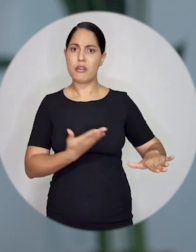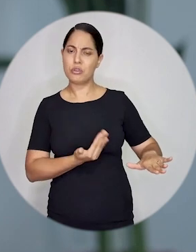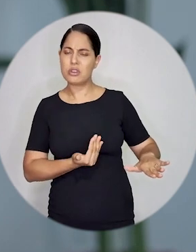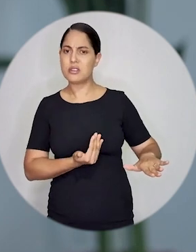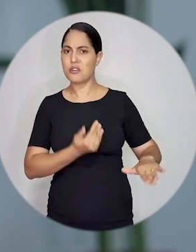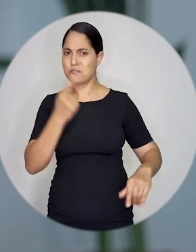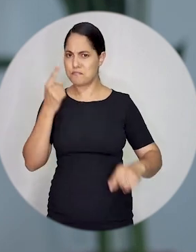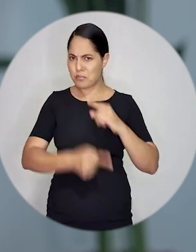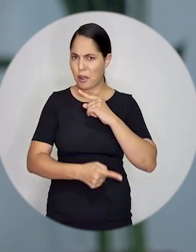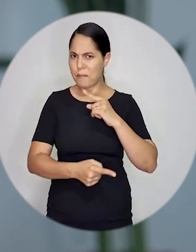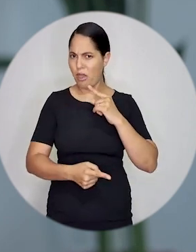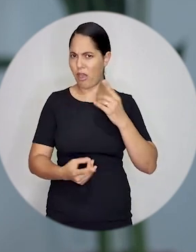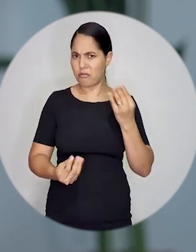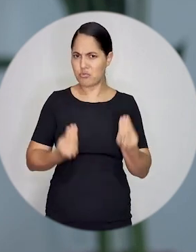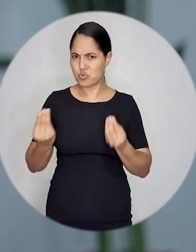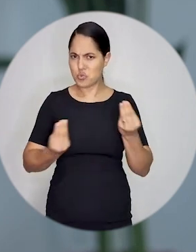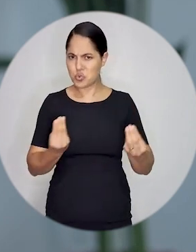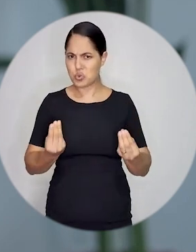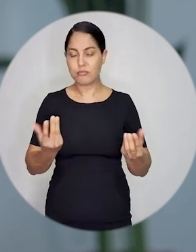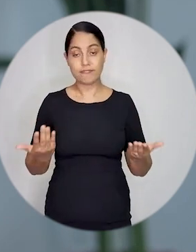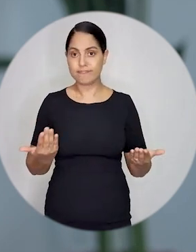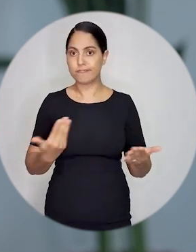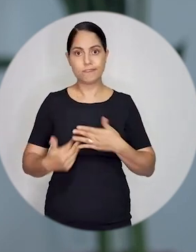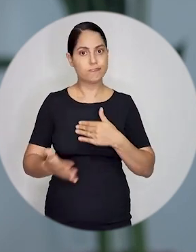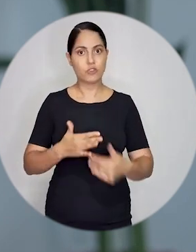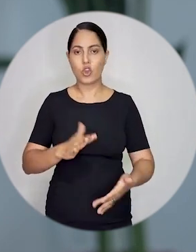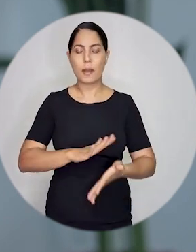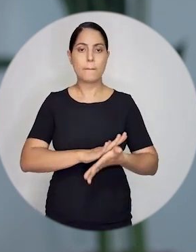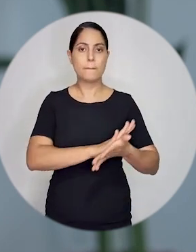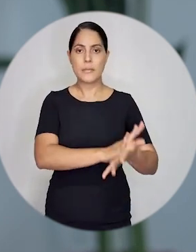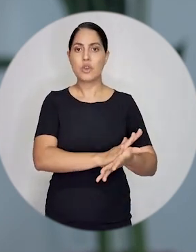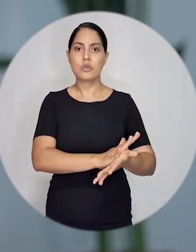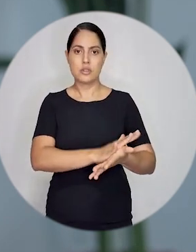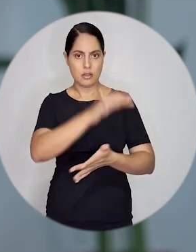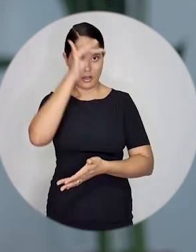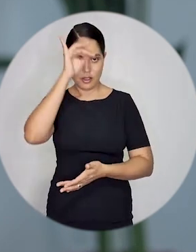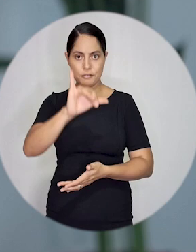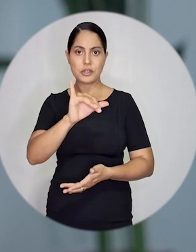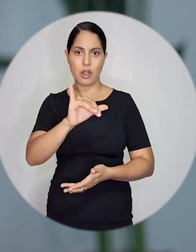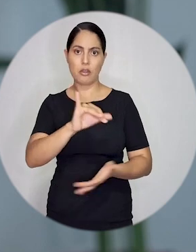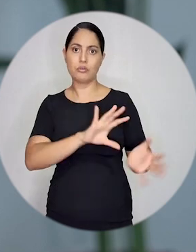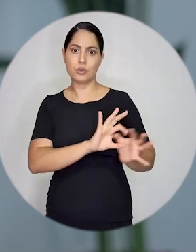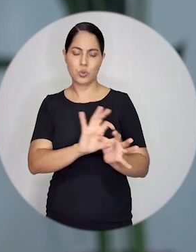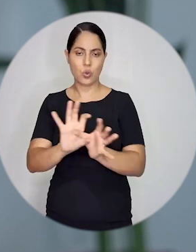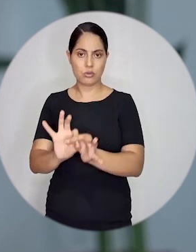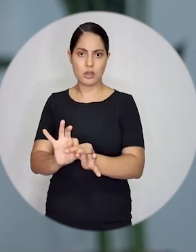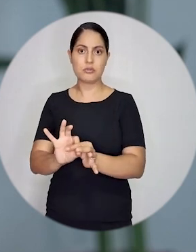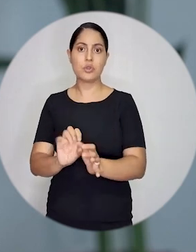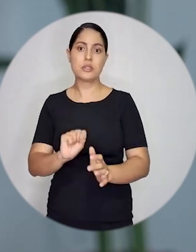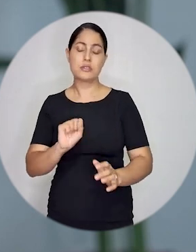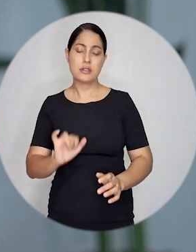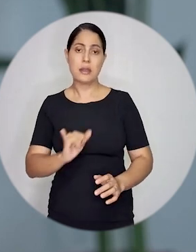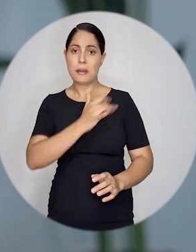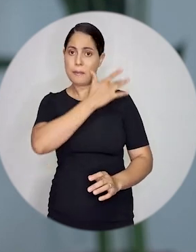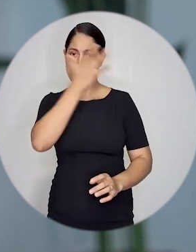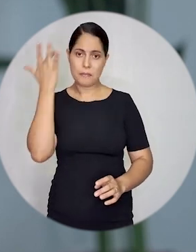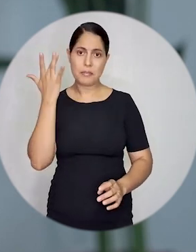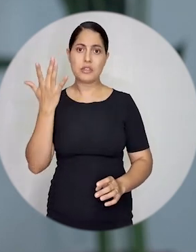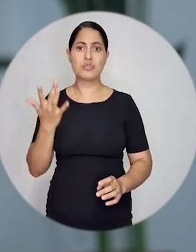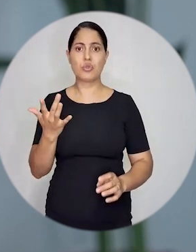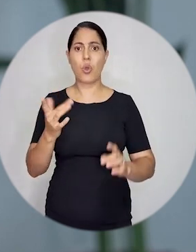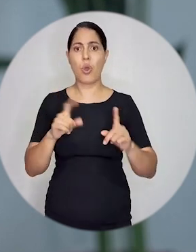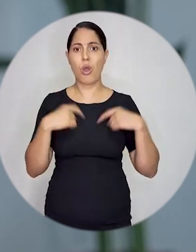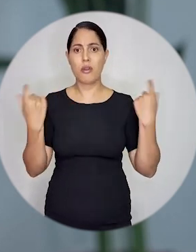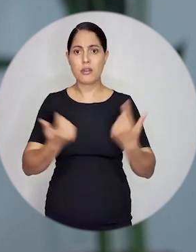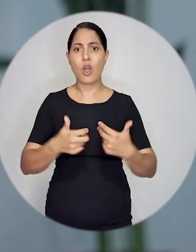é zelar pela igualdade de direitos e pelo combate a qualquer forma de discriminação à orientação sexual e à identidade